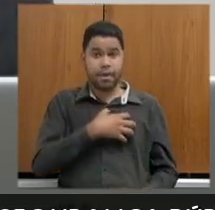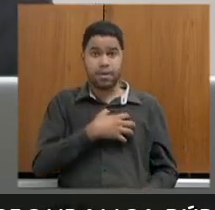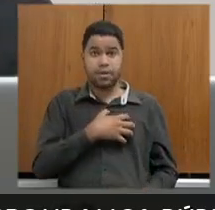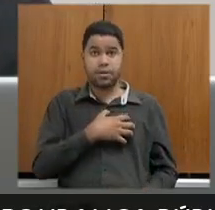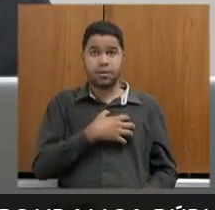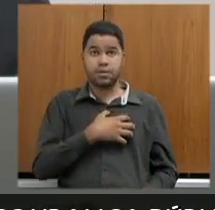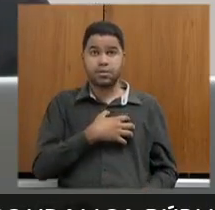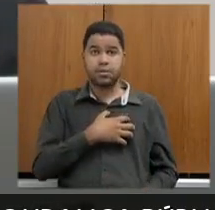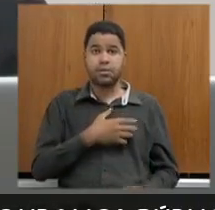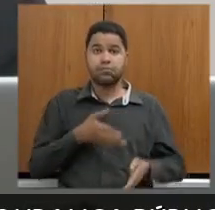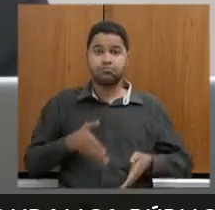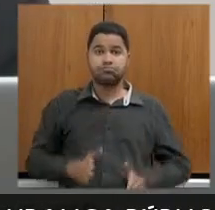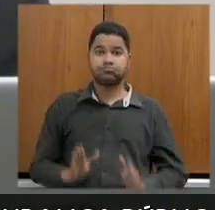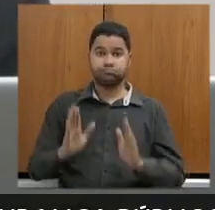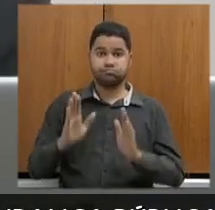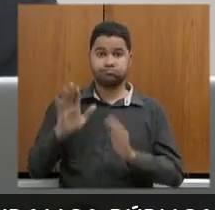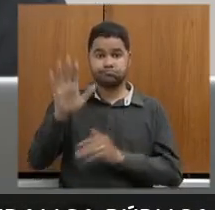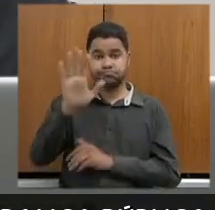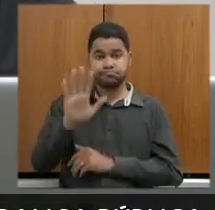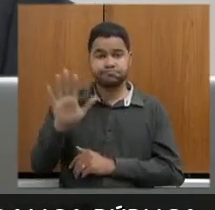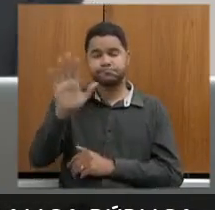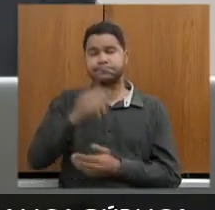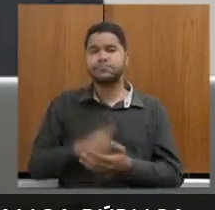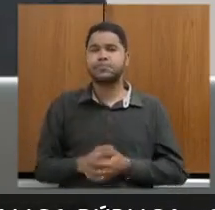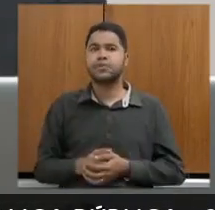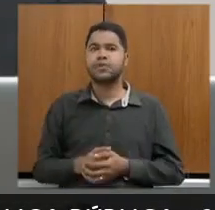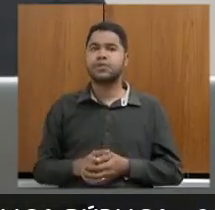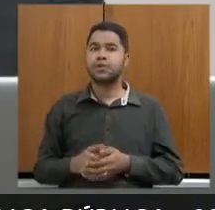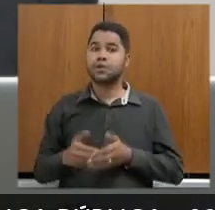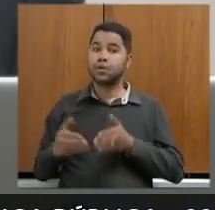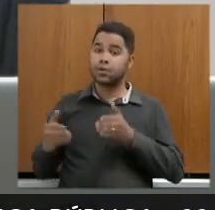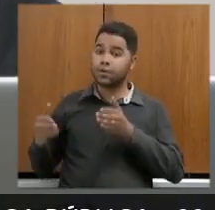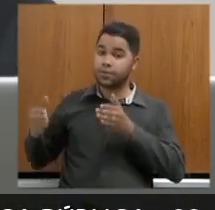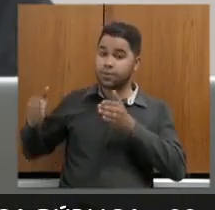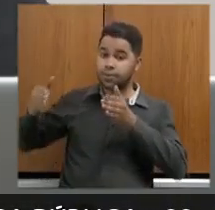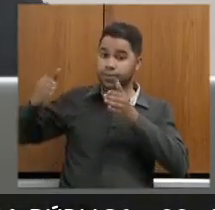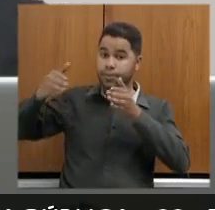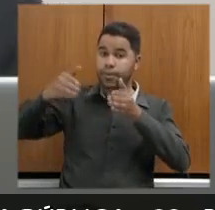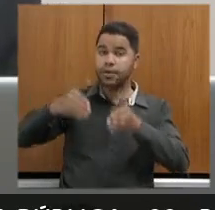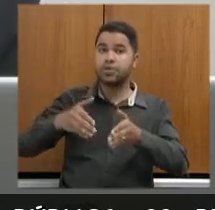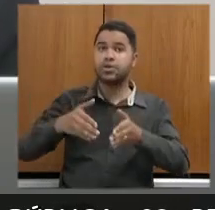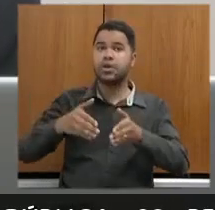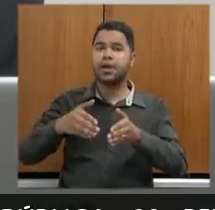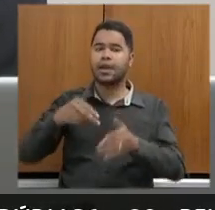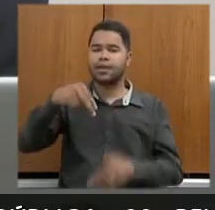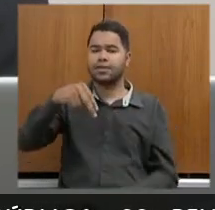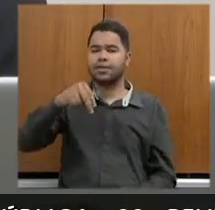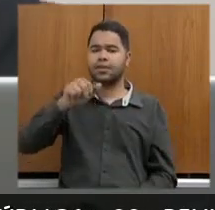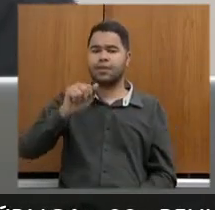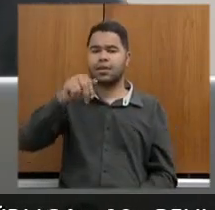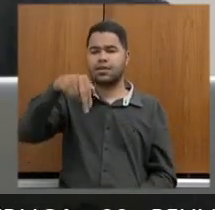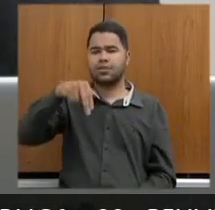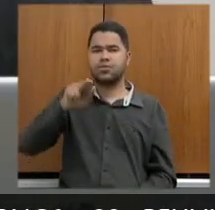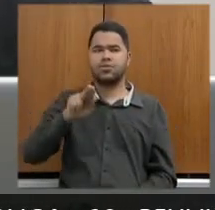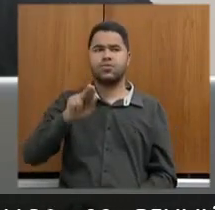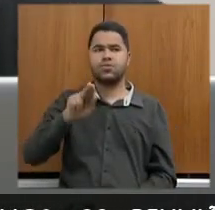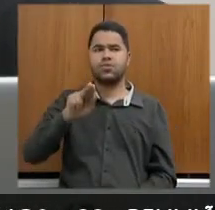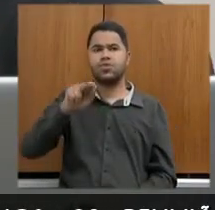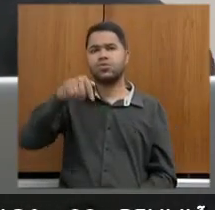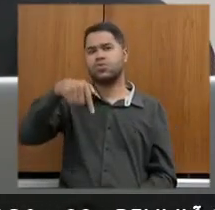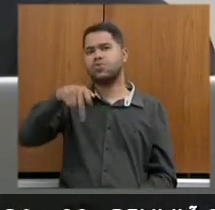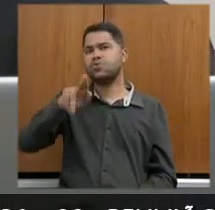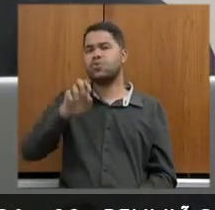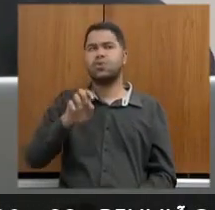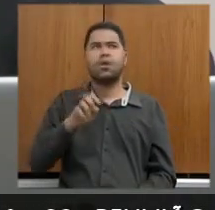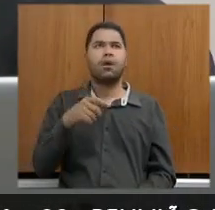de eu nasci Lajedão Medeiros Neto e para chegar por Serra dos Aimorés saindo a Nook Então tava gastando